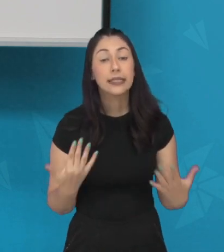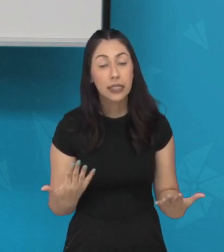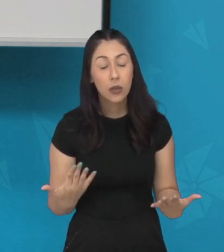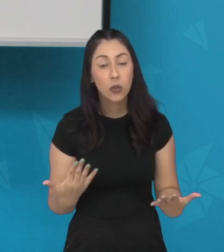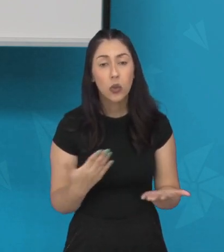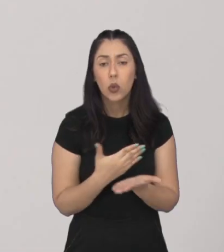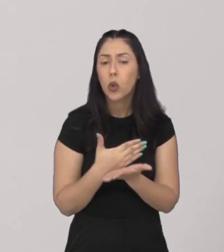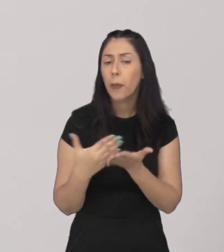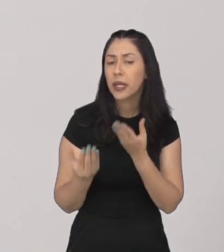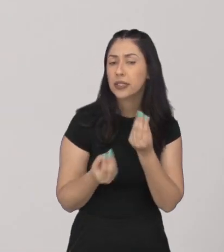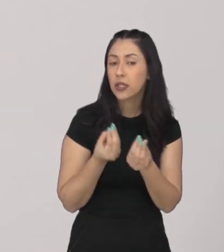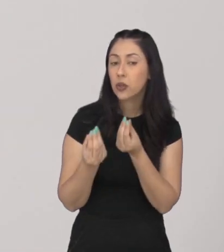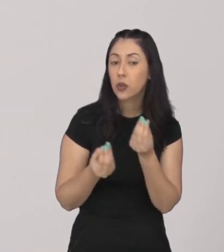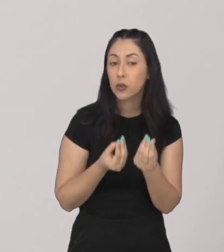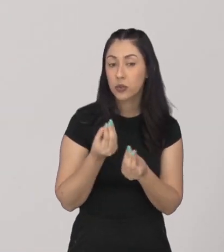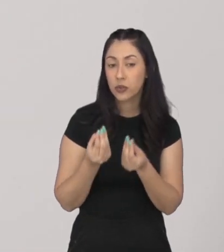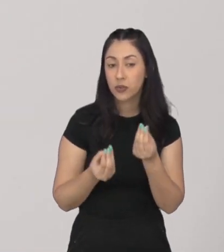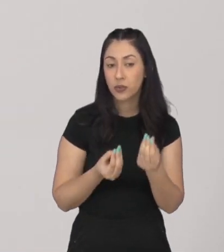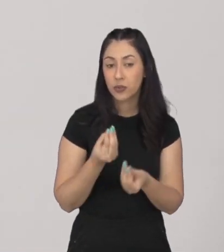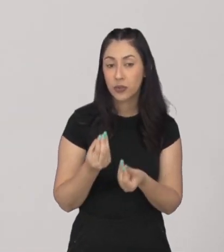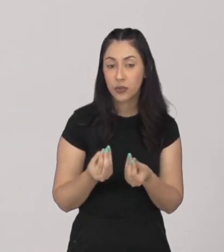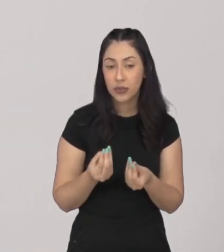aqui então